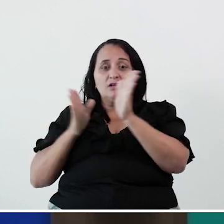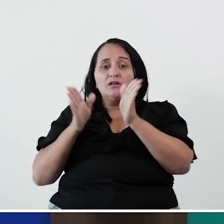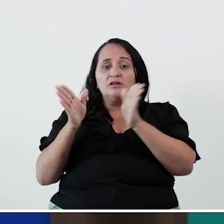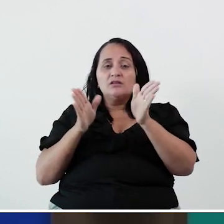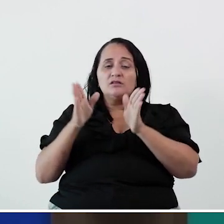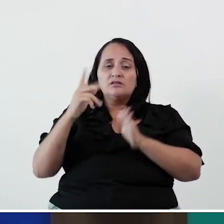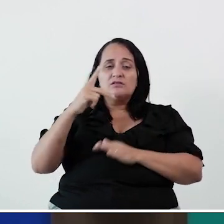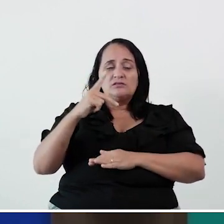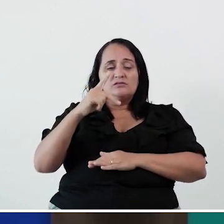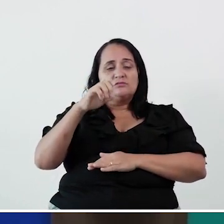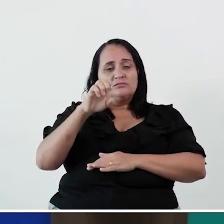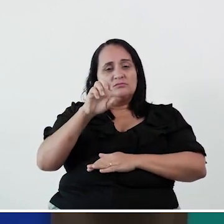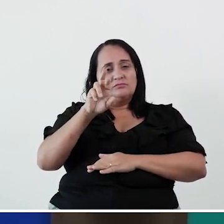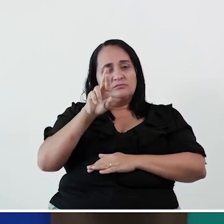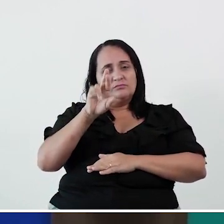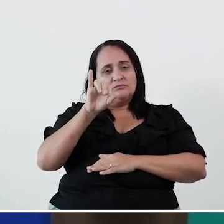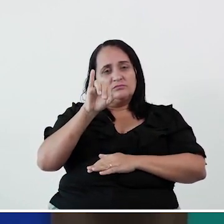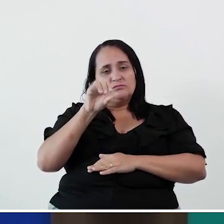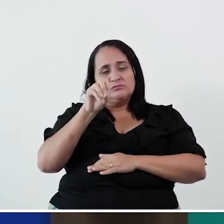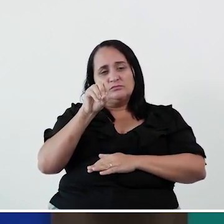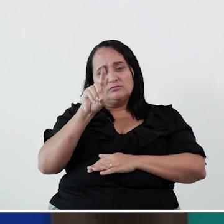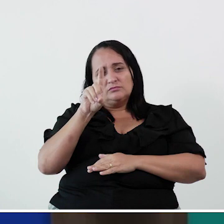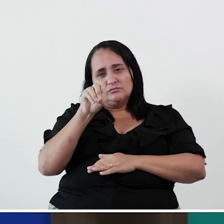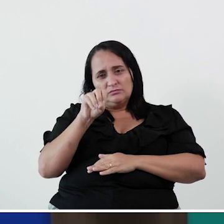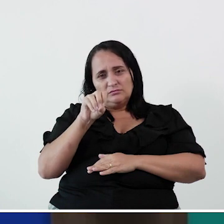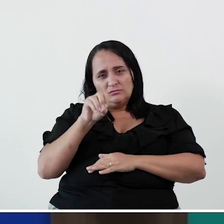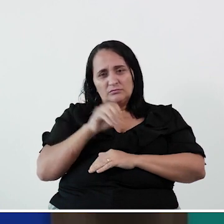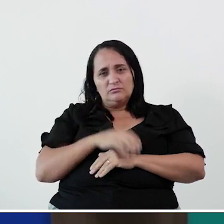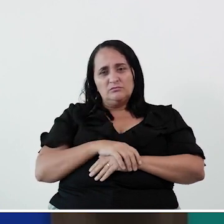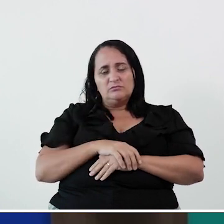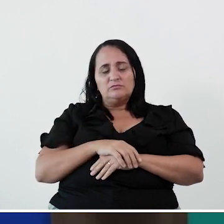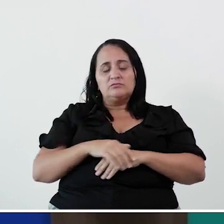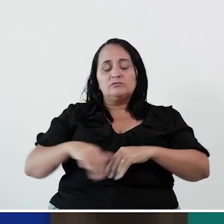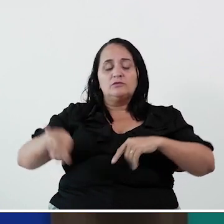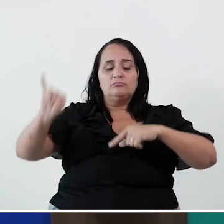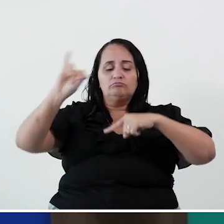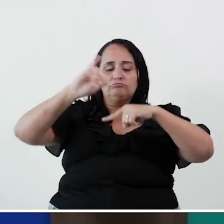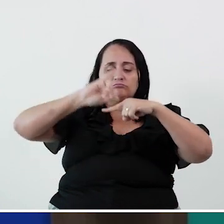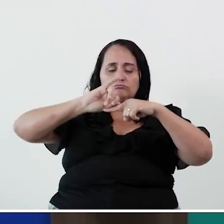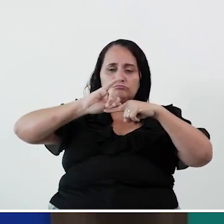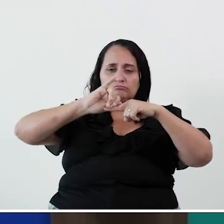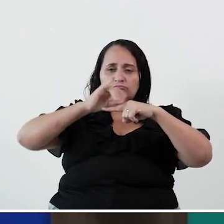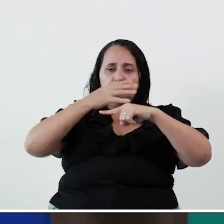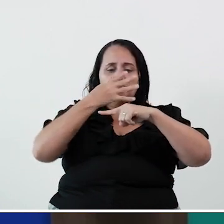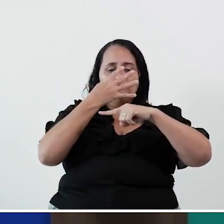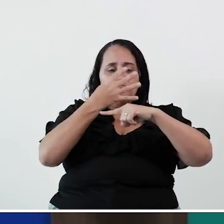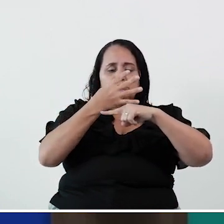453. Então, na parte superior, como numerador da minha fração,